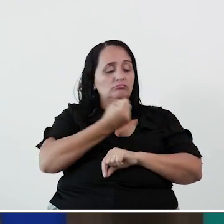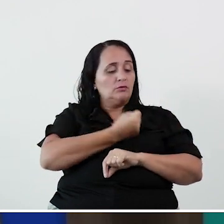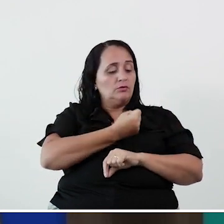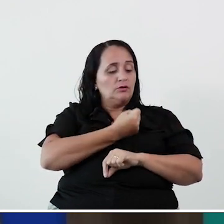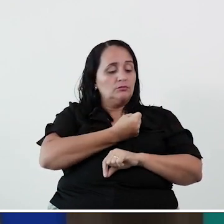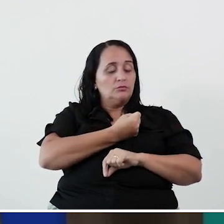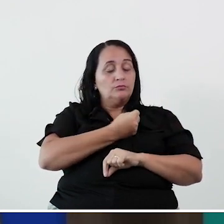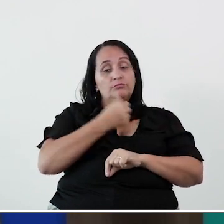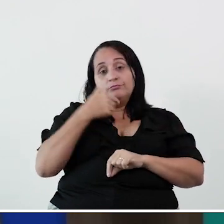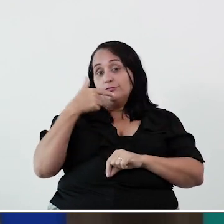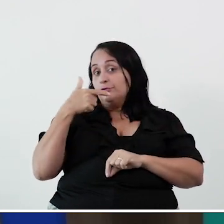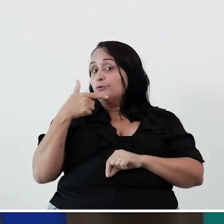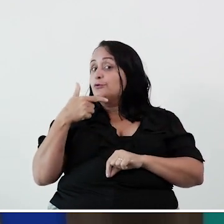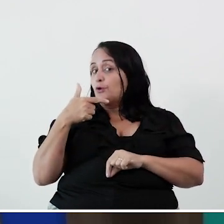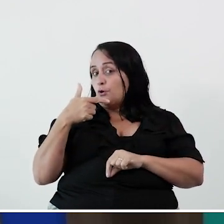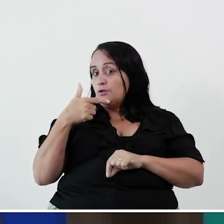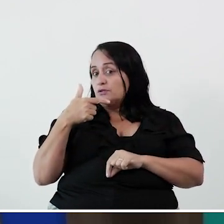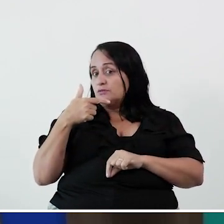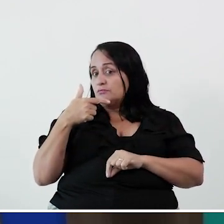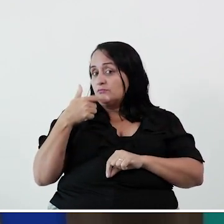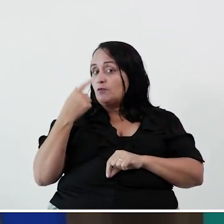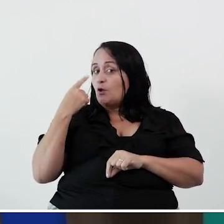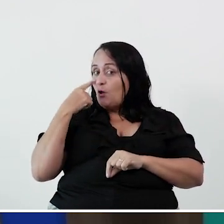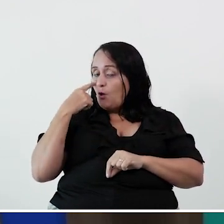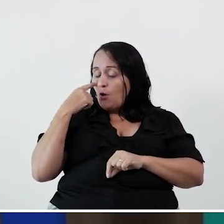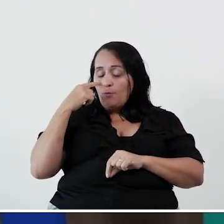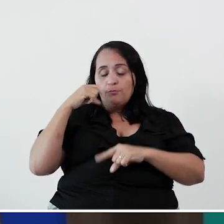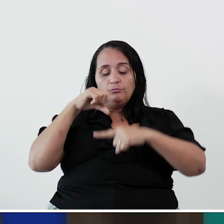Então, 2 números,